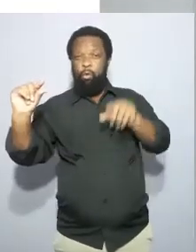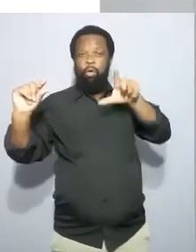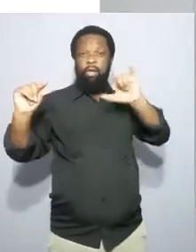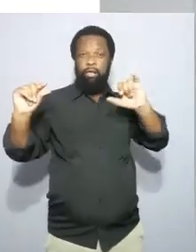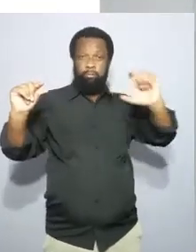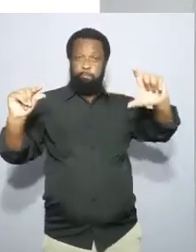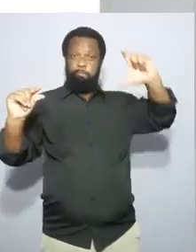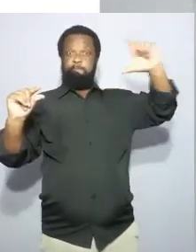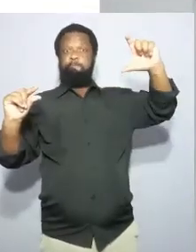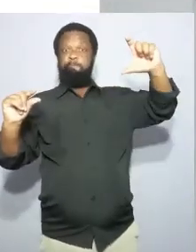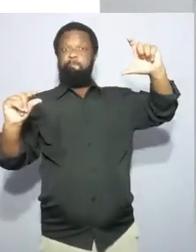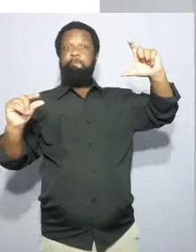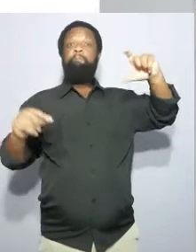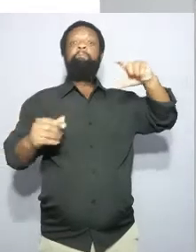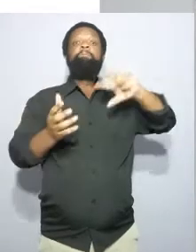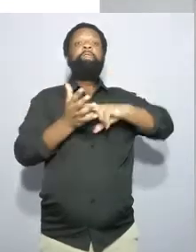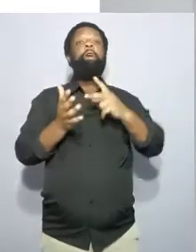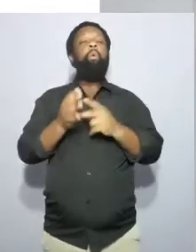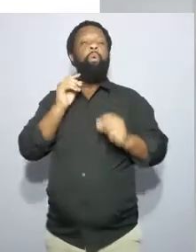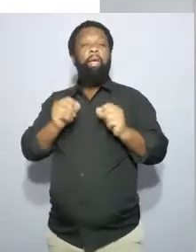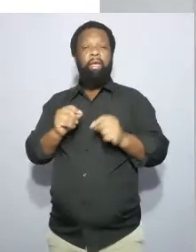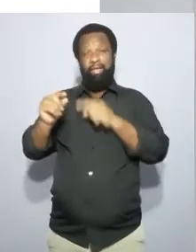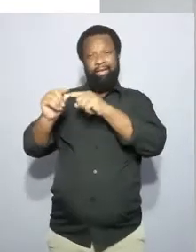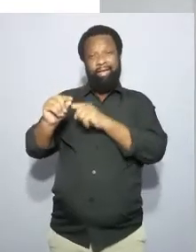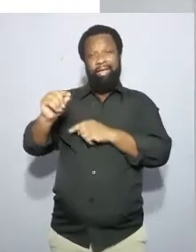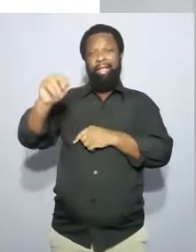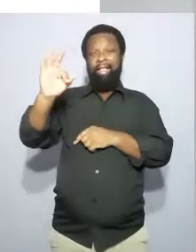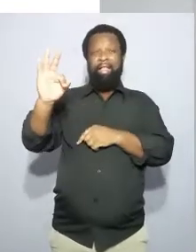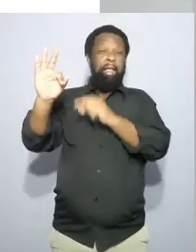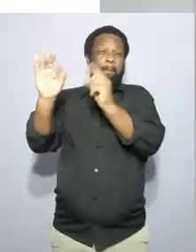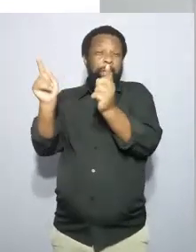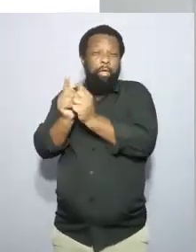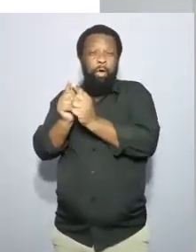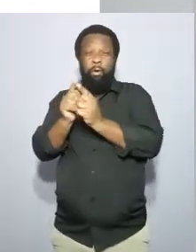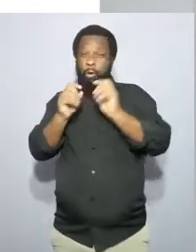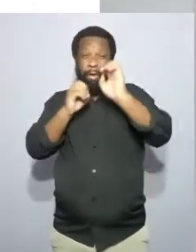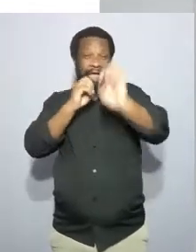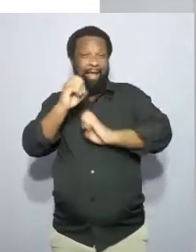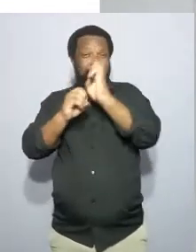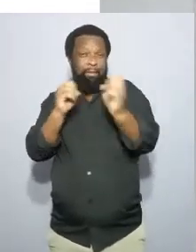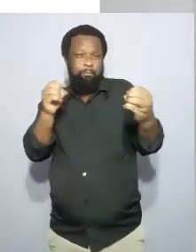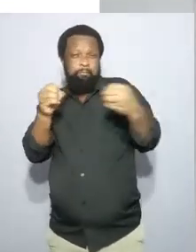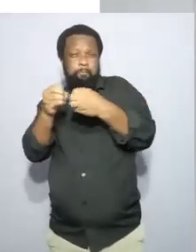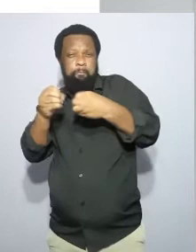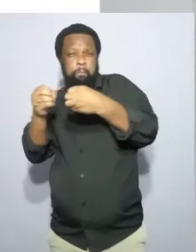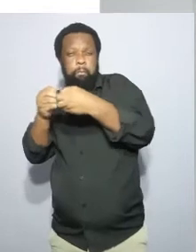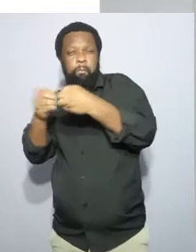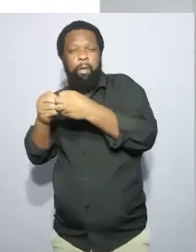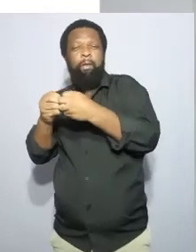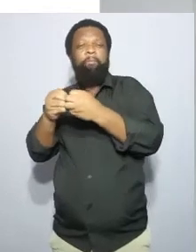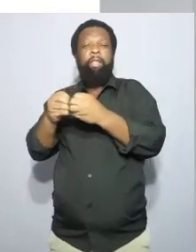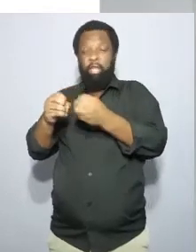Isso significa que, como ele é menor, o elétron está mais atraído pelo núcleo. Então, tirar o